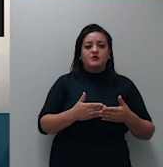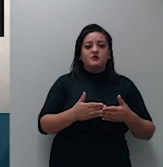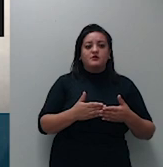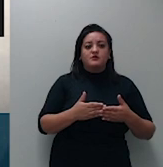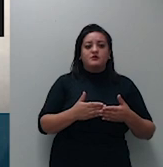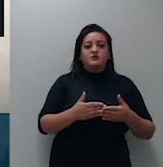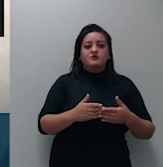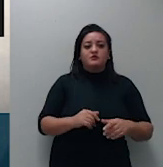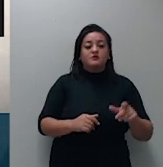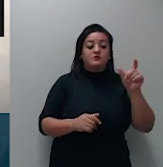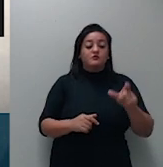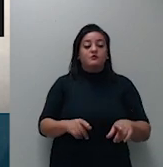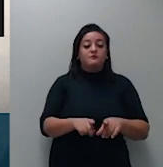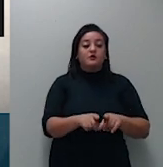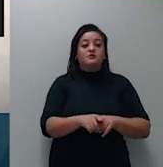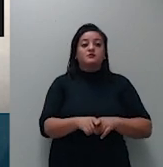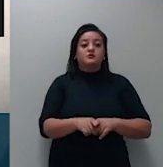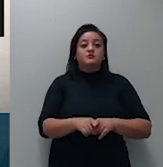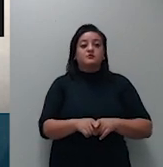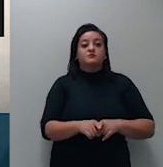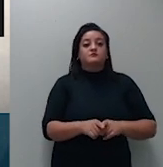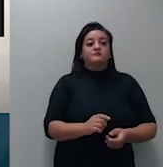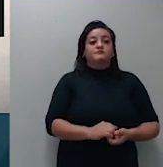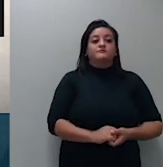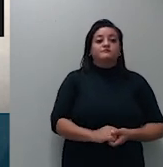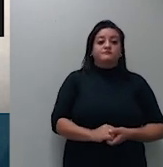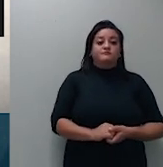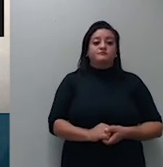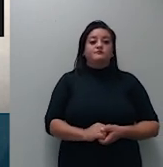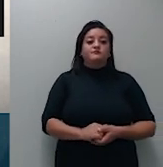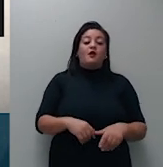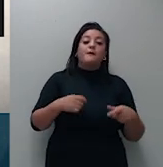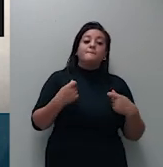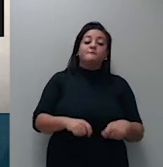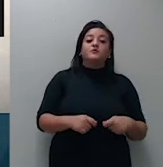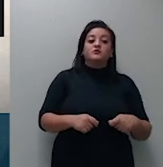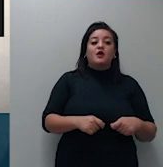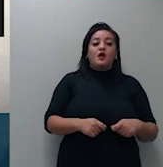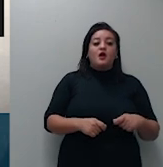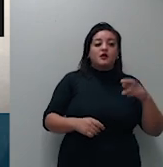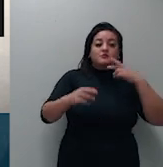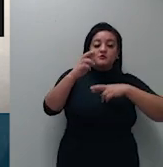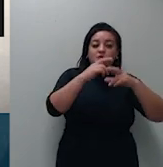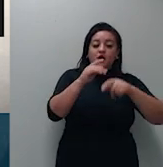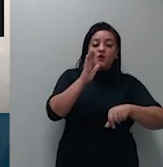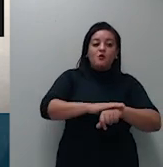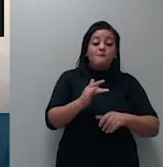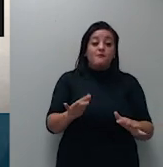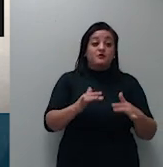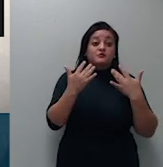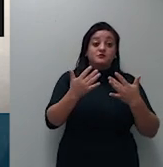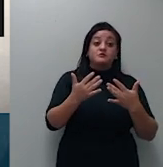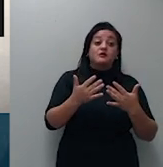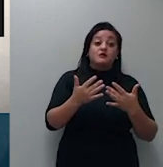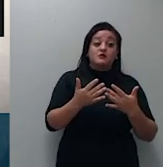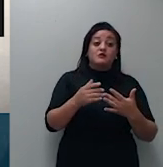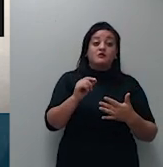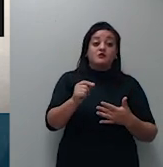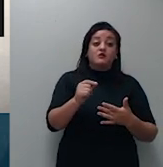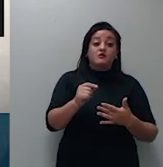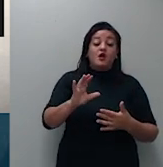parte recorrente e para que pudéssemos ver com mais atenção